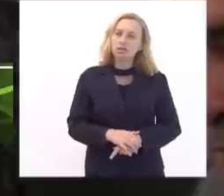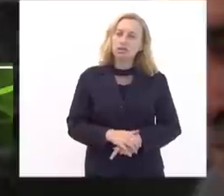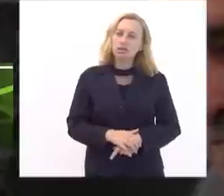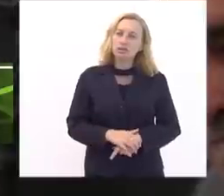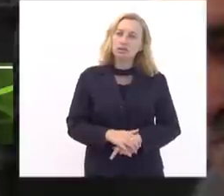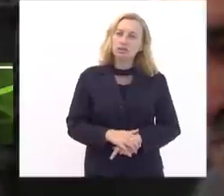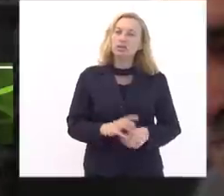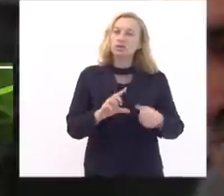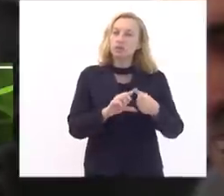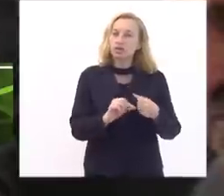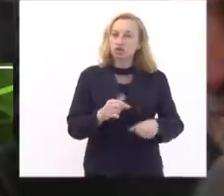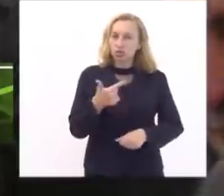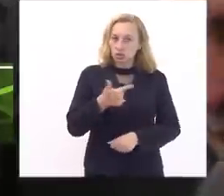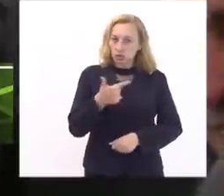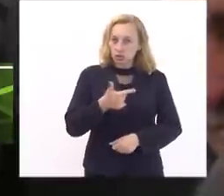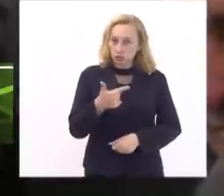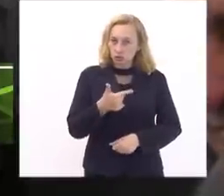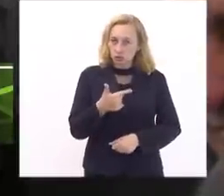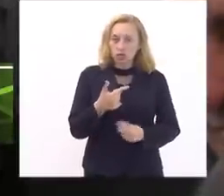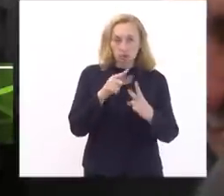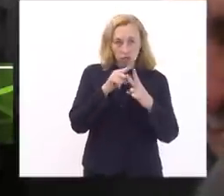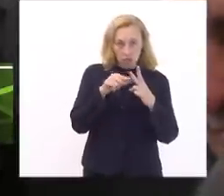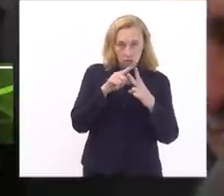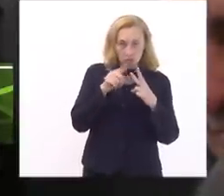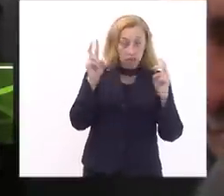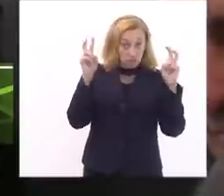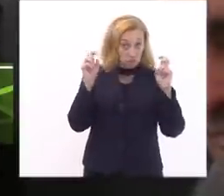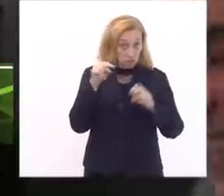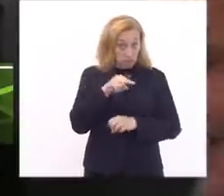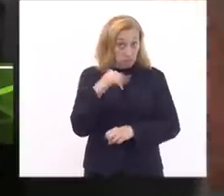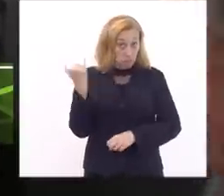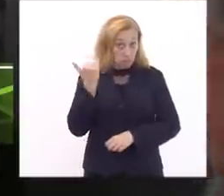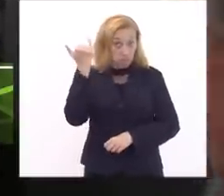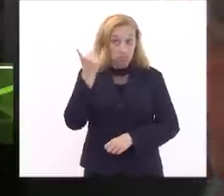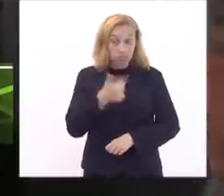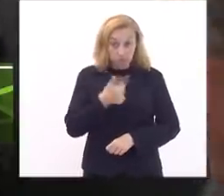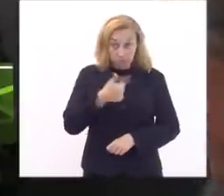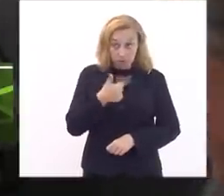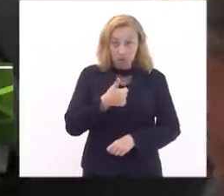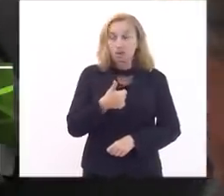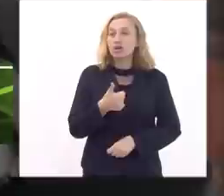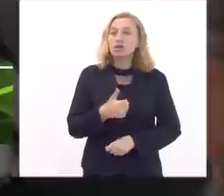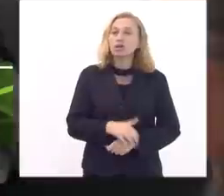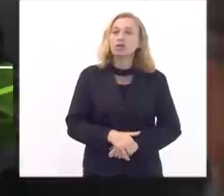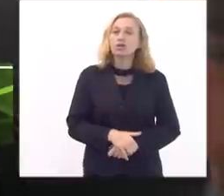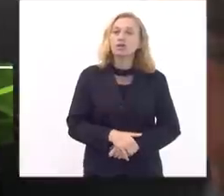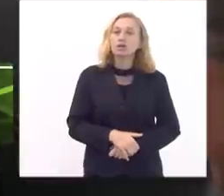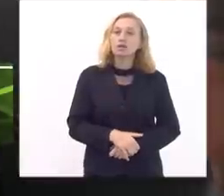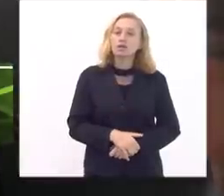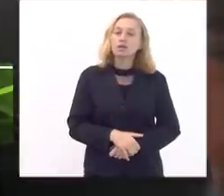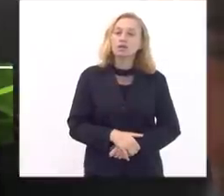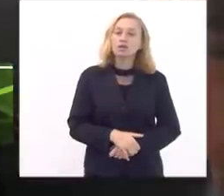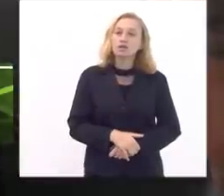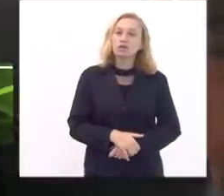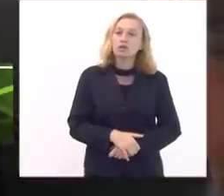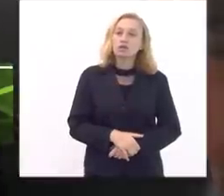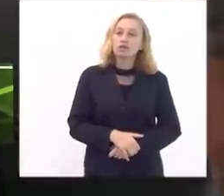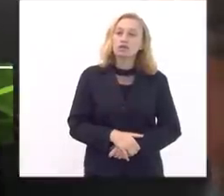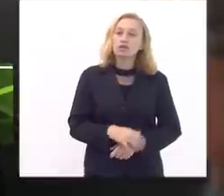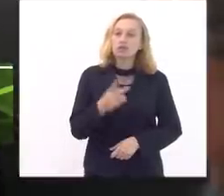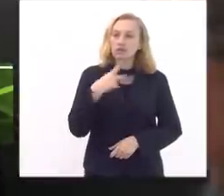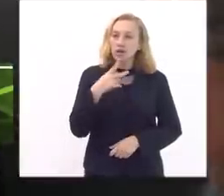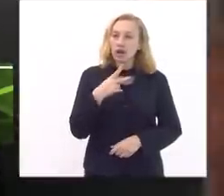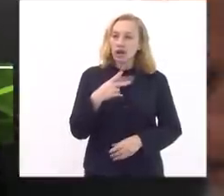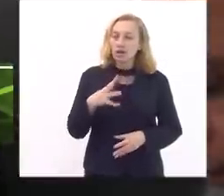No artigo 2º, nós temos duas questões aqui importantes. A primeira é que, se nós colocarmos dentro